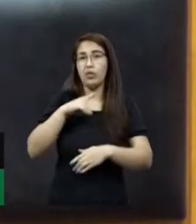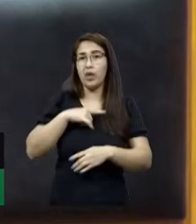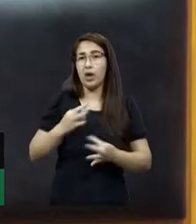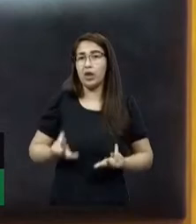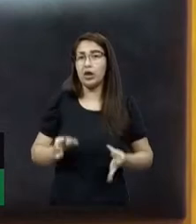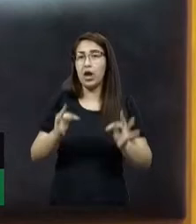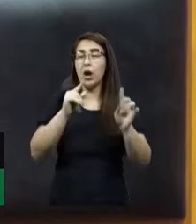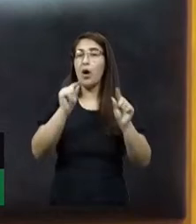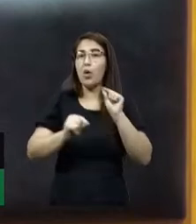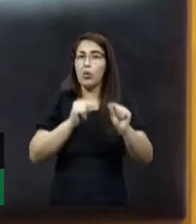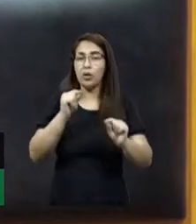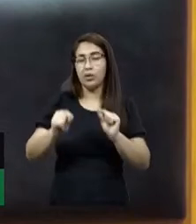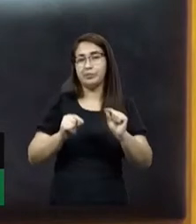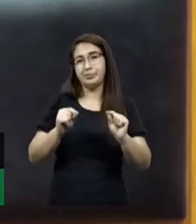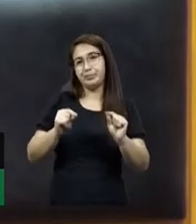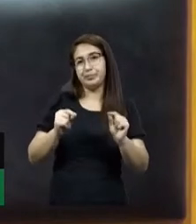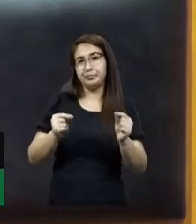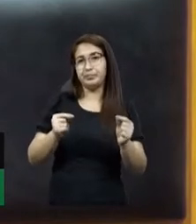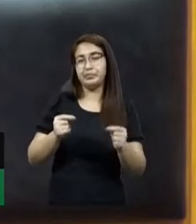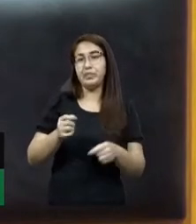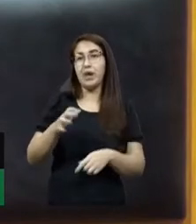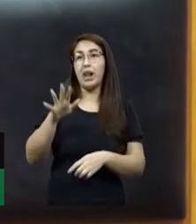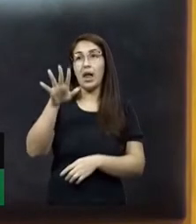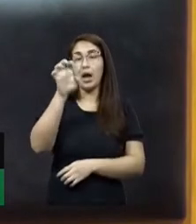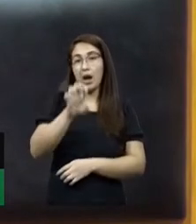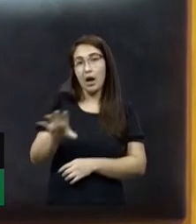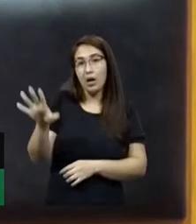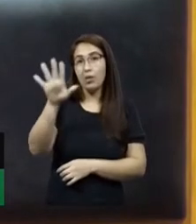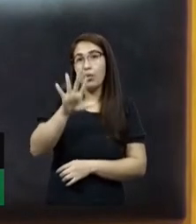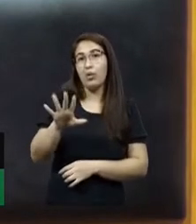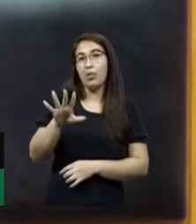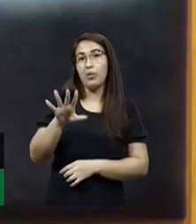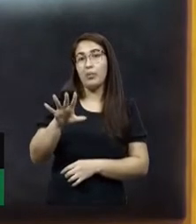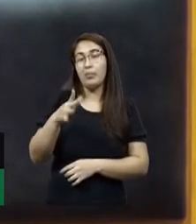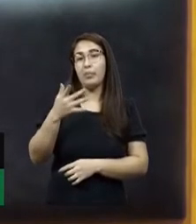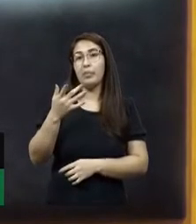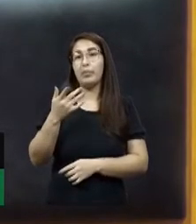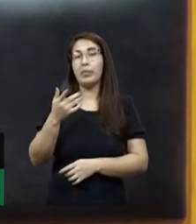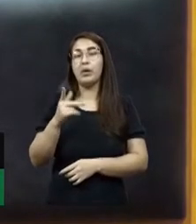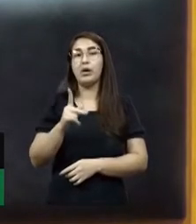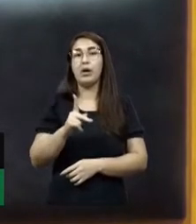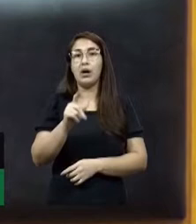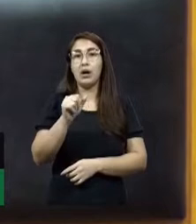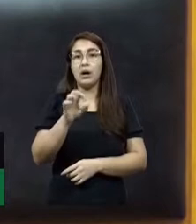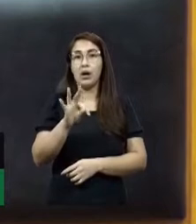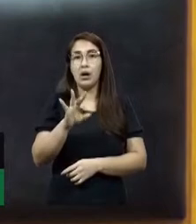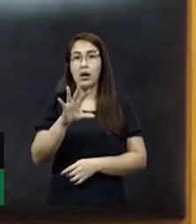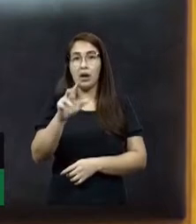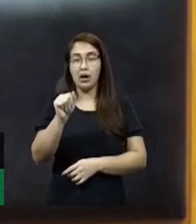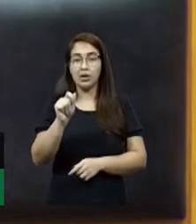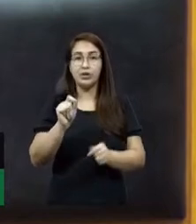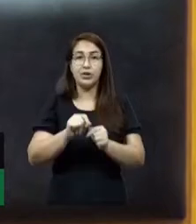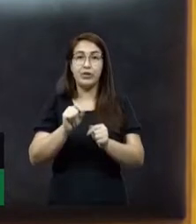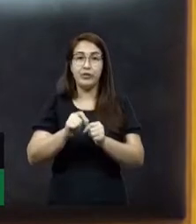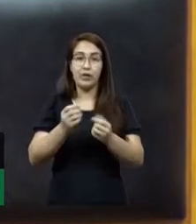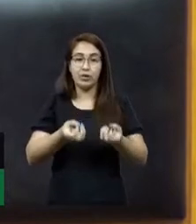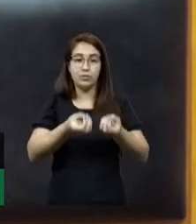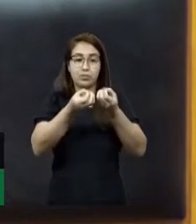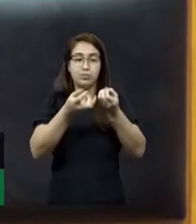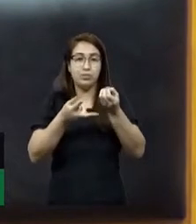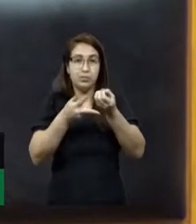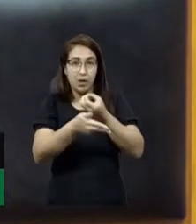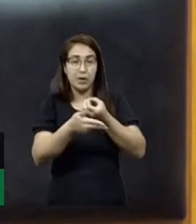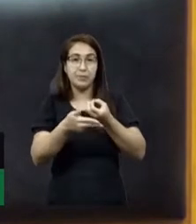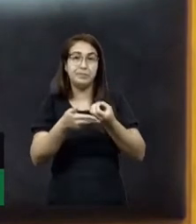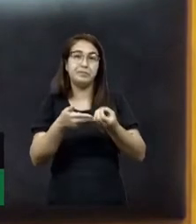que ela veio da Europa, que é aplicada, por exemplo, a Katia Chubassi, que faz castrações e mutirões.